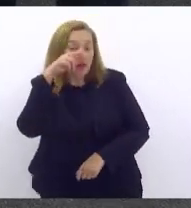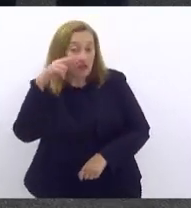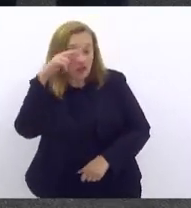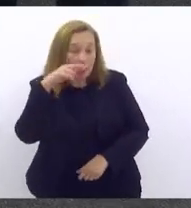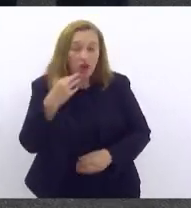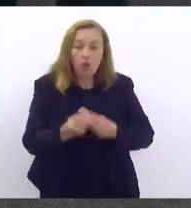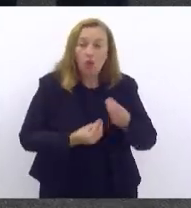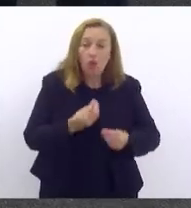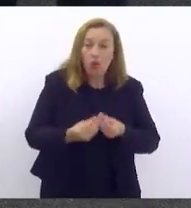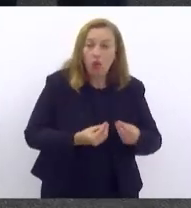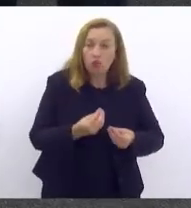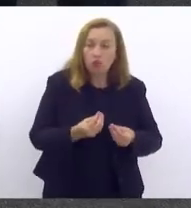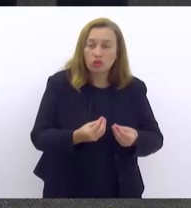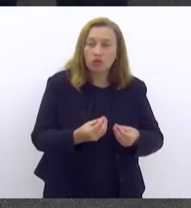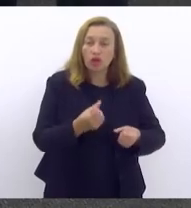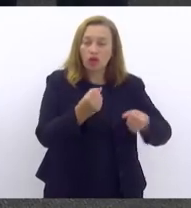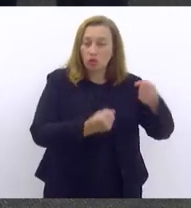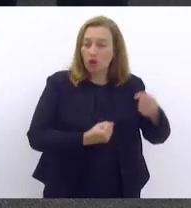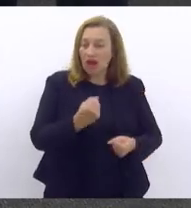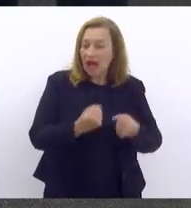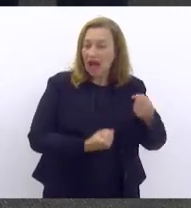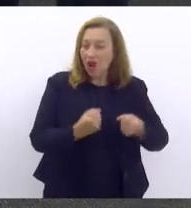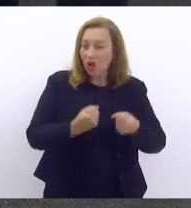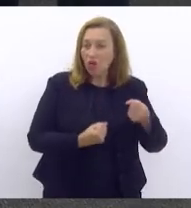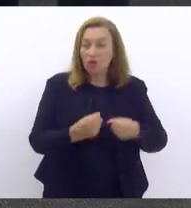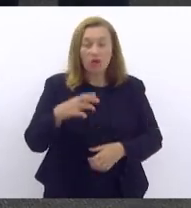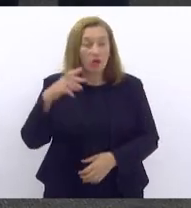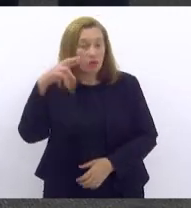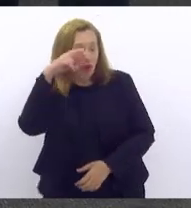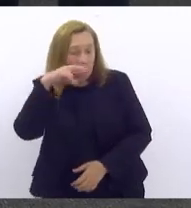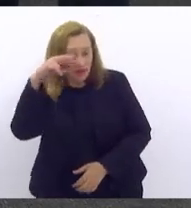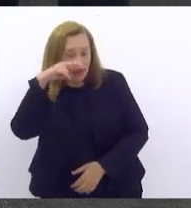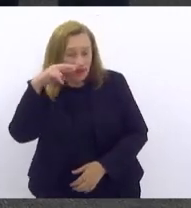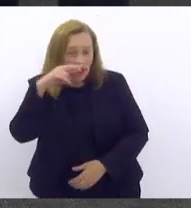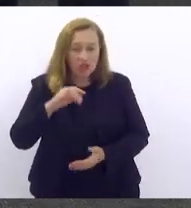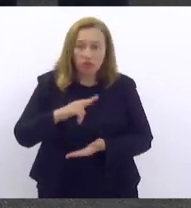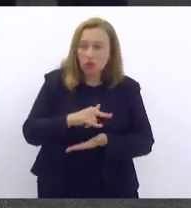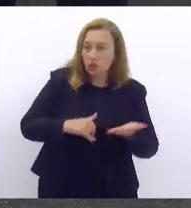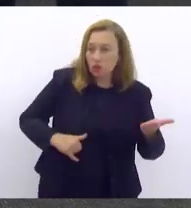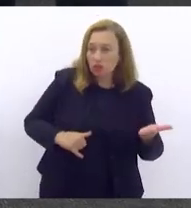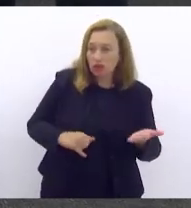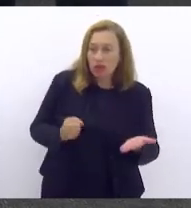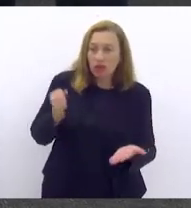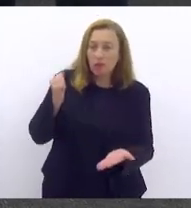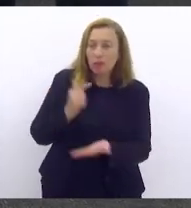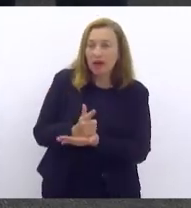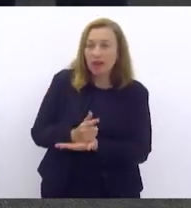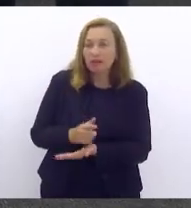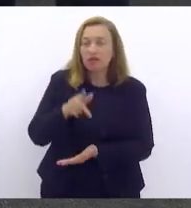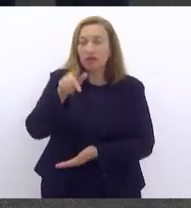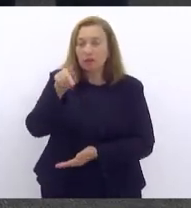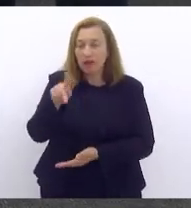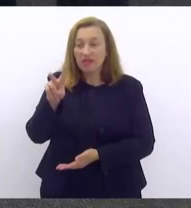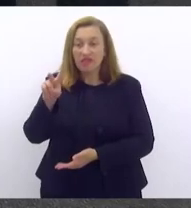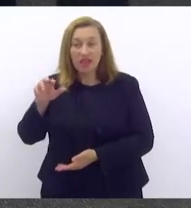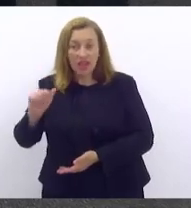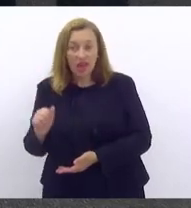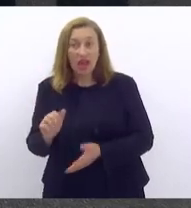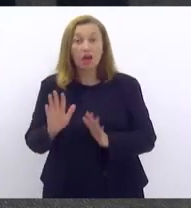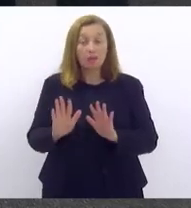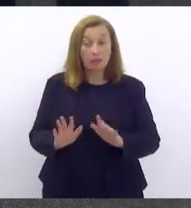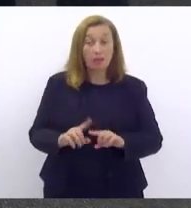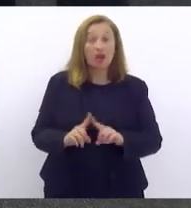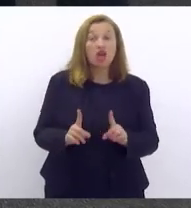as condições do veículo, não tem competência para verificar documentação de veículo, pagamento de PVA, ao contrário. Cabe ao